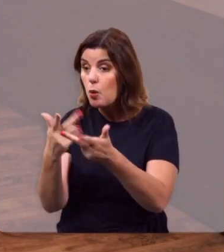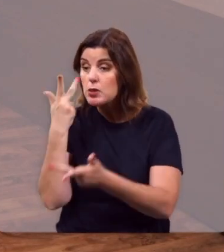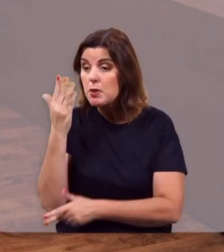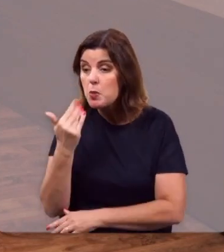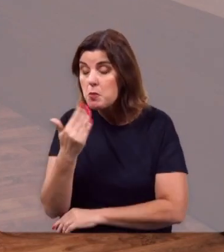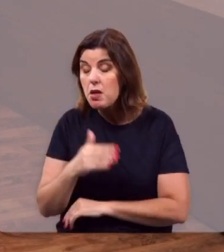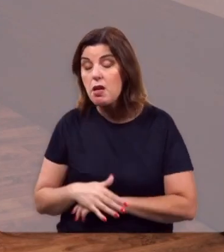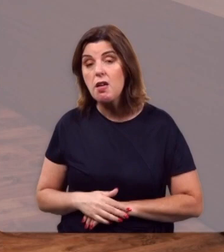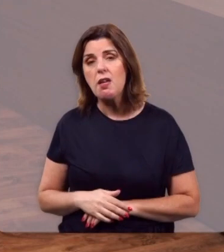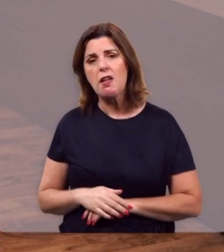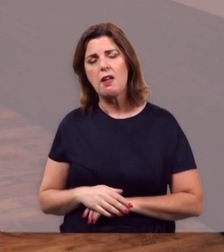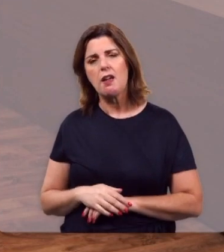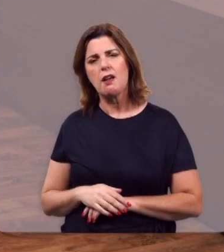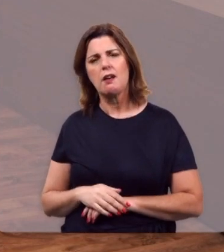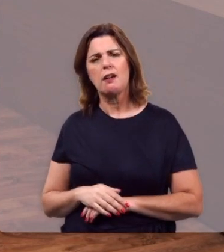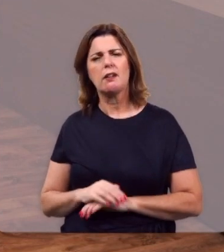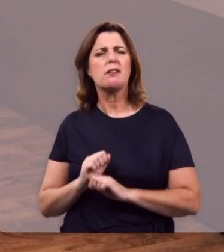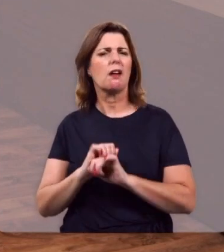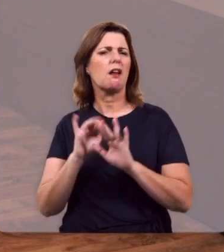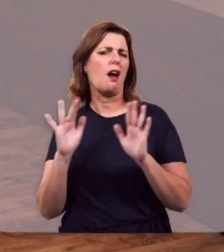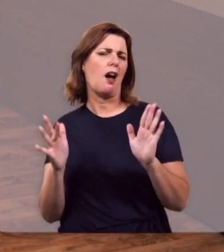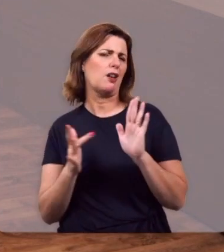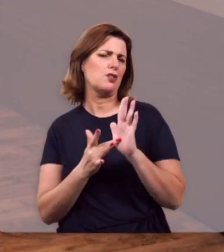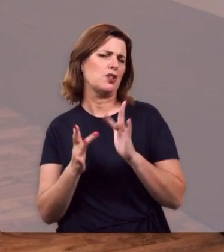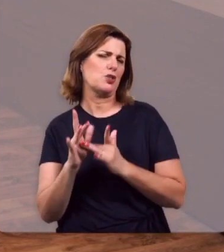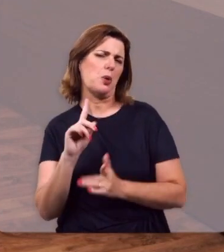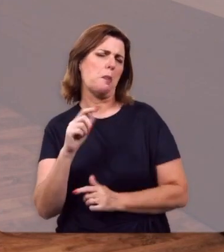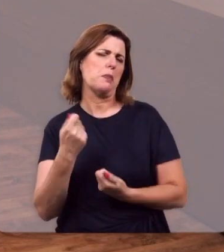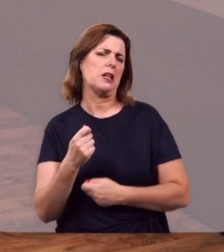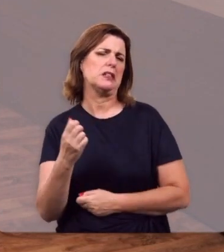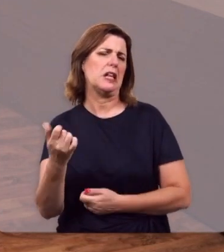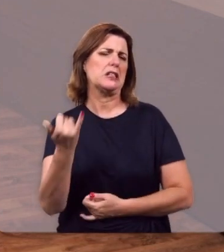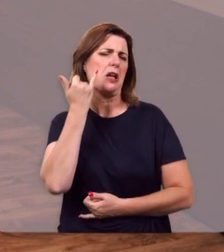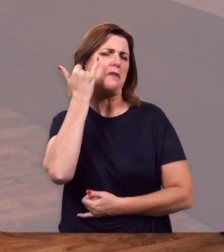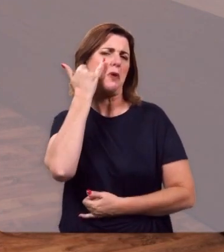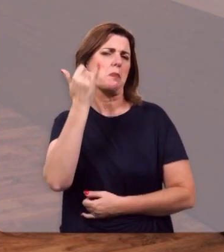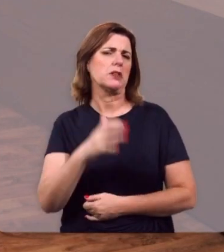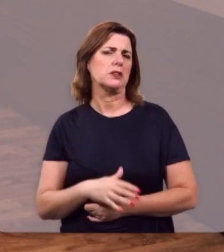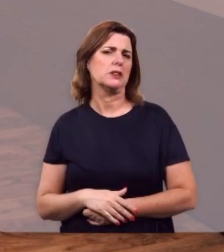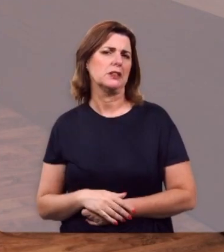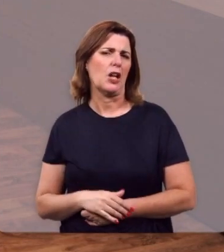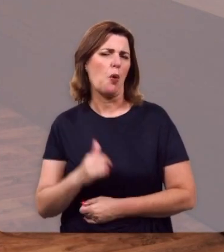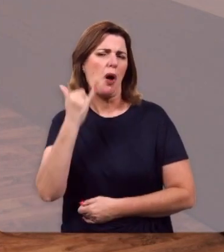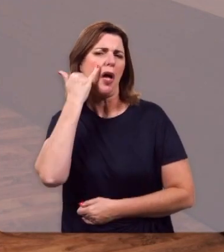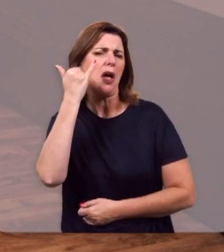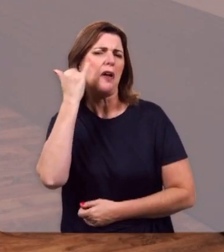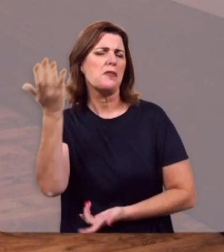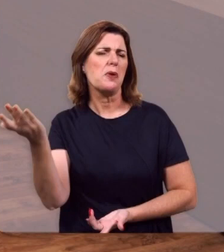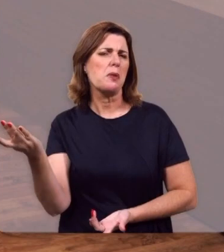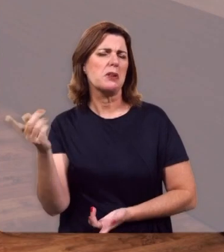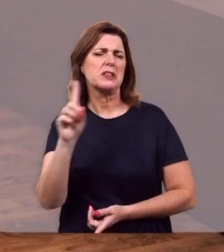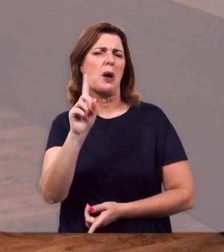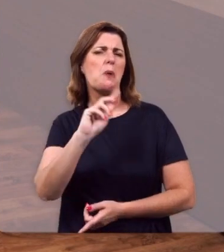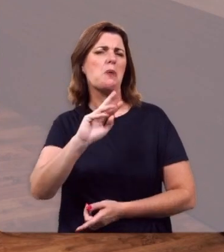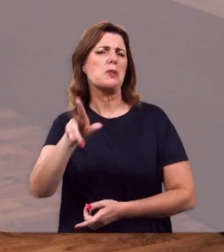de comer? É claro que ele não precisa dessa informação. Essa informação não é